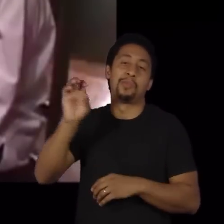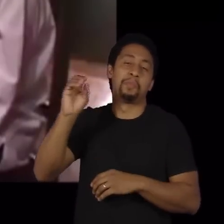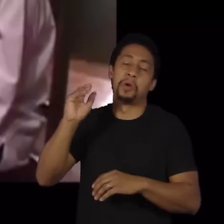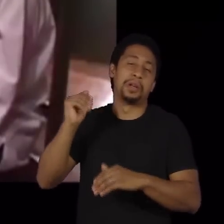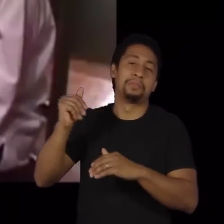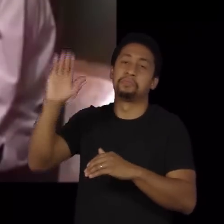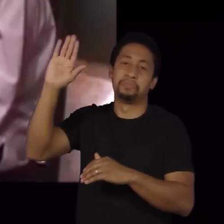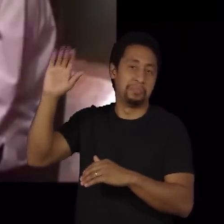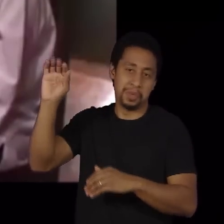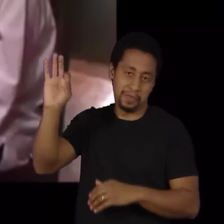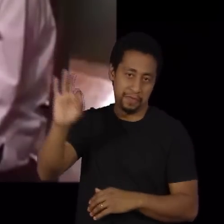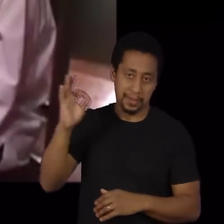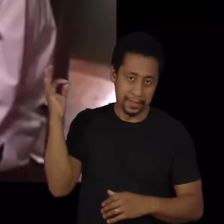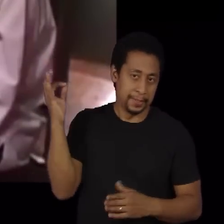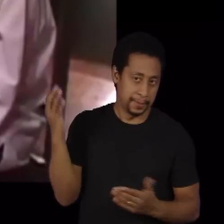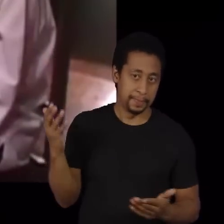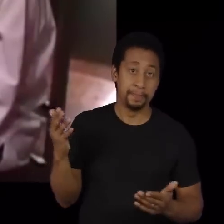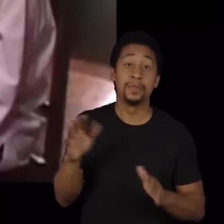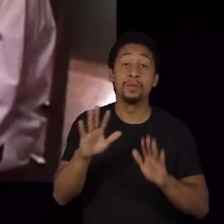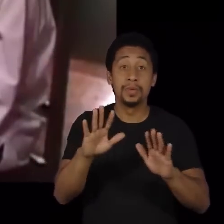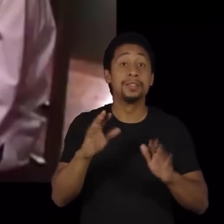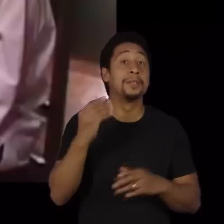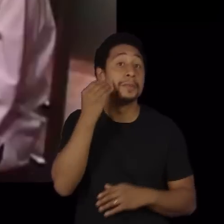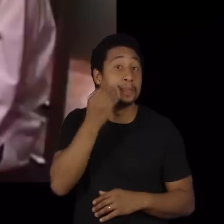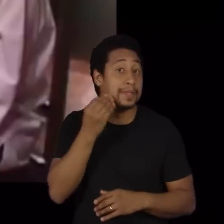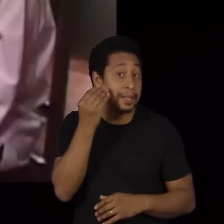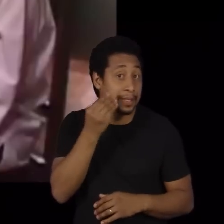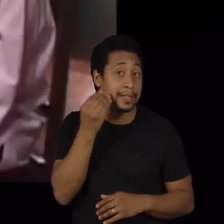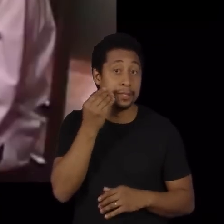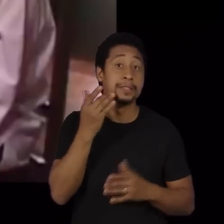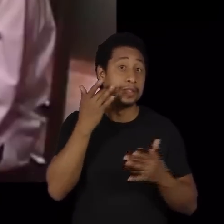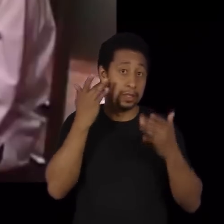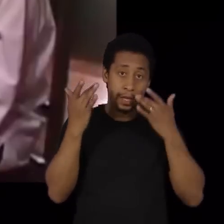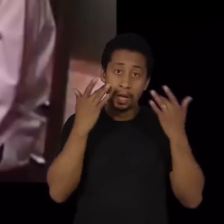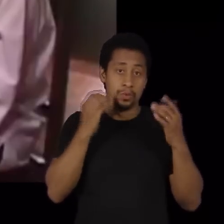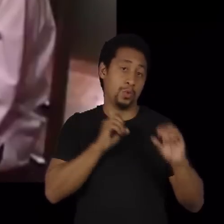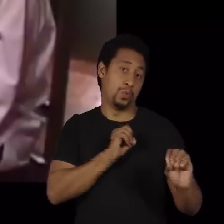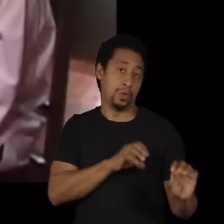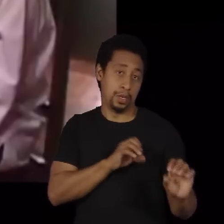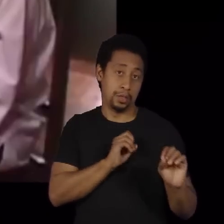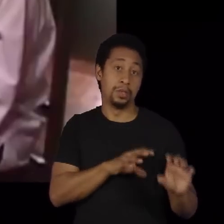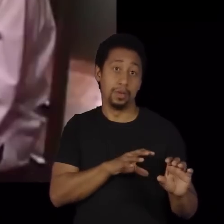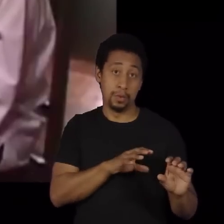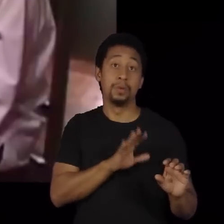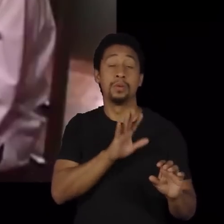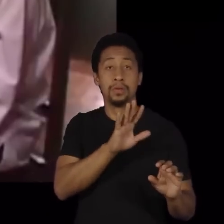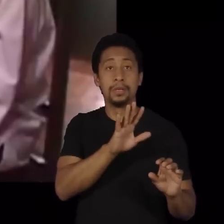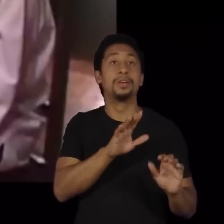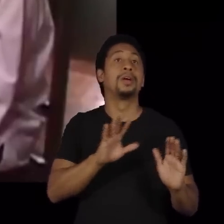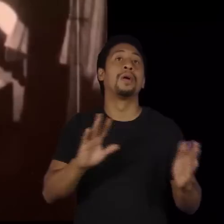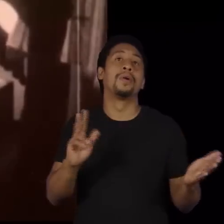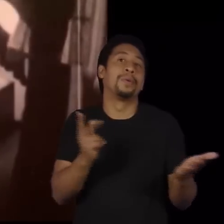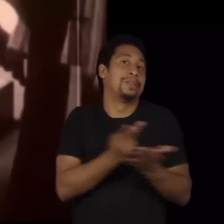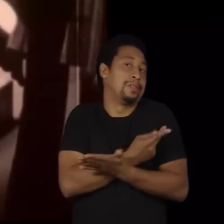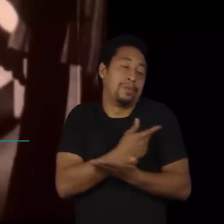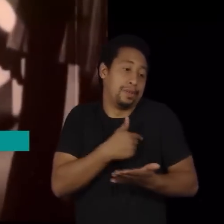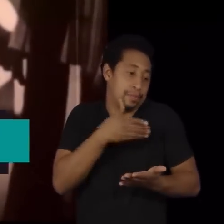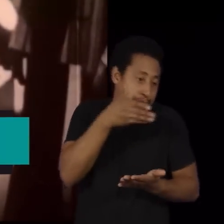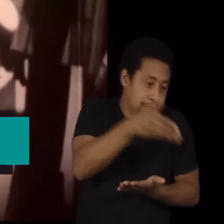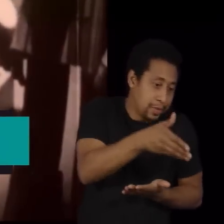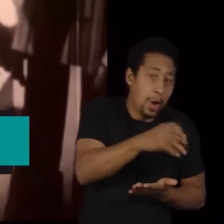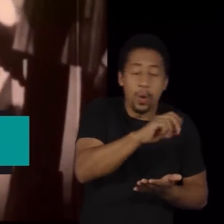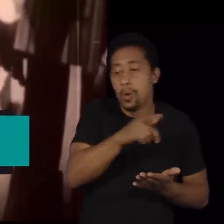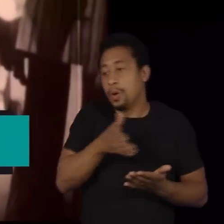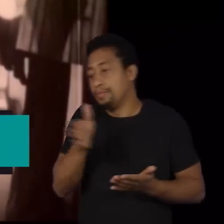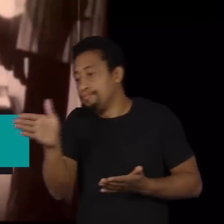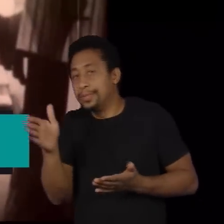de doutoramento sobre minha experiência de teatro educacional, ou eu entrava para a oficina e desbundava. De